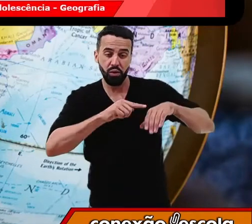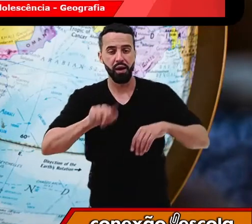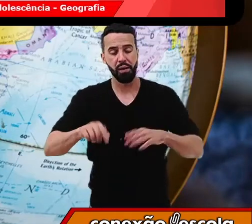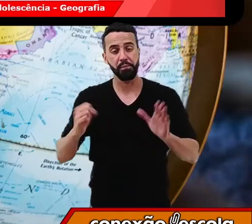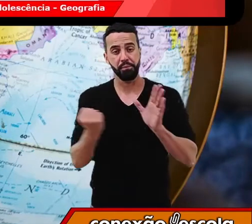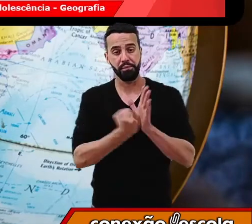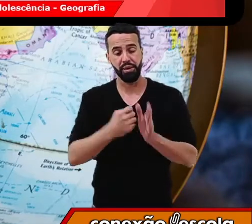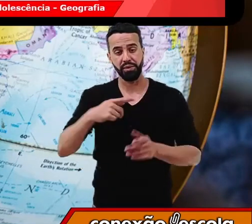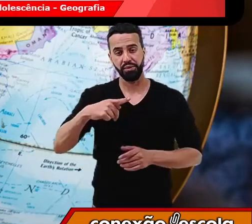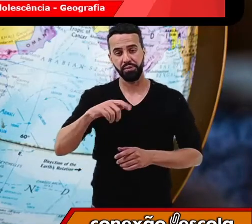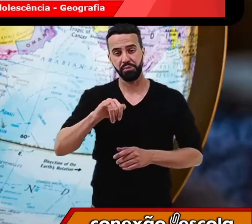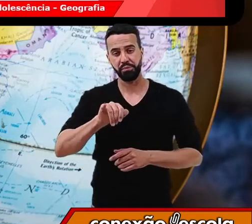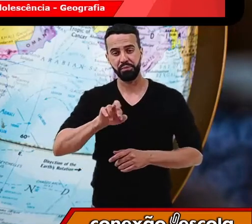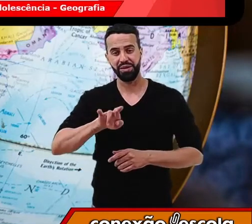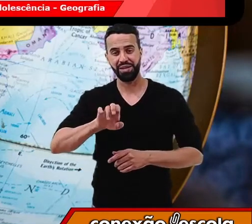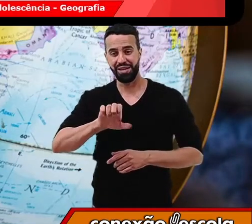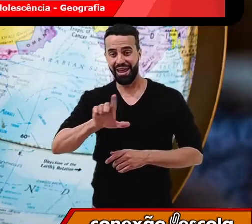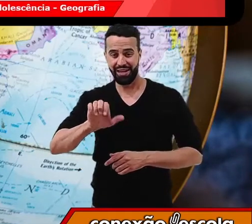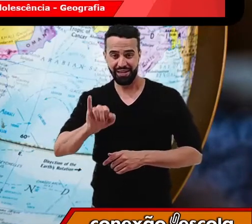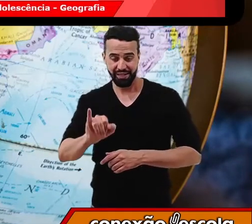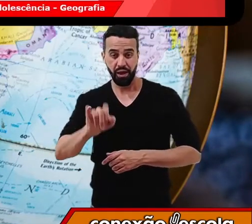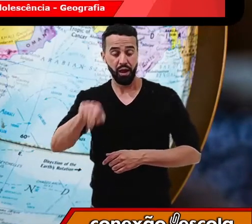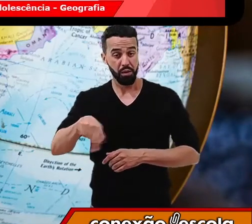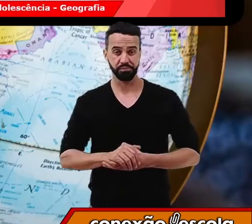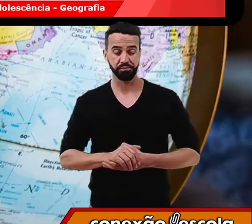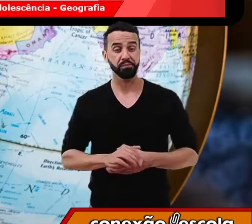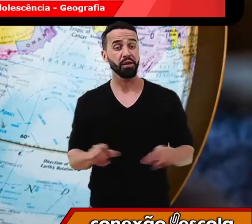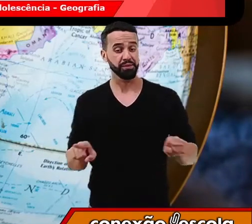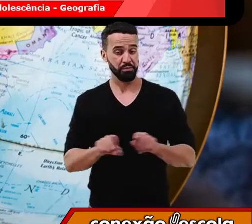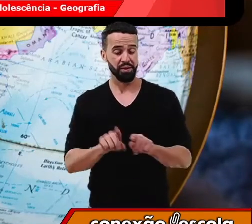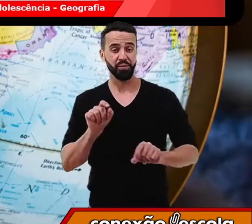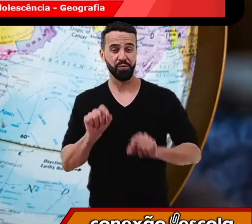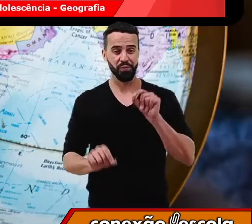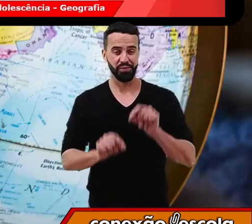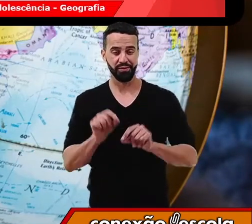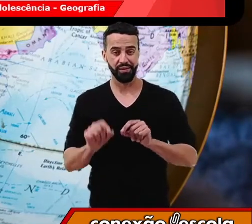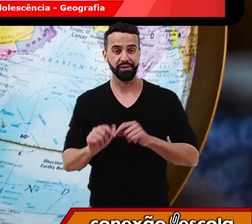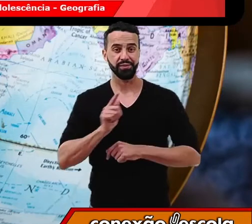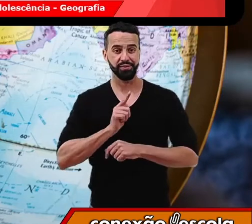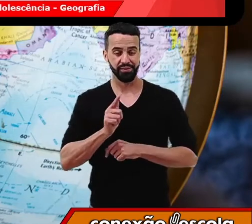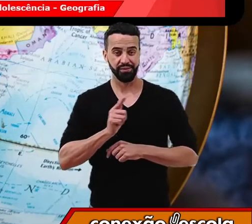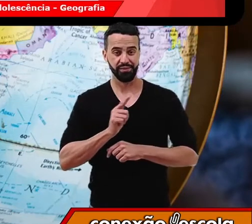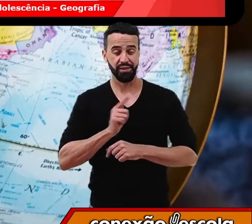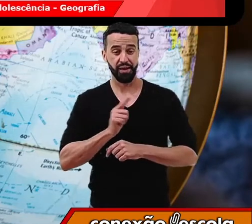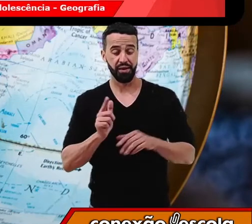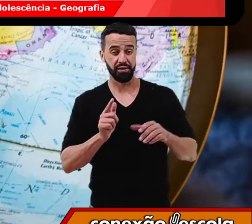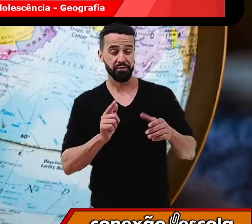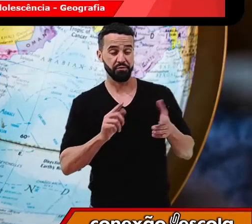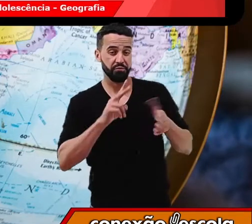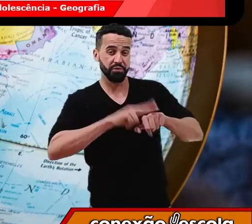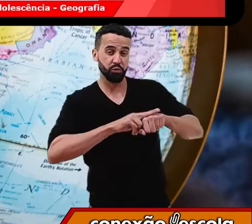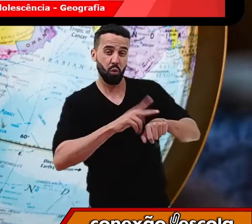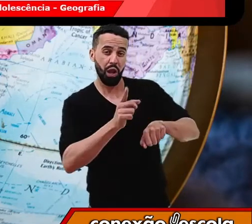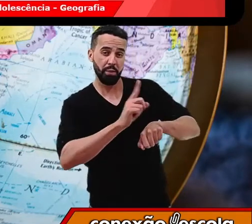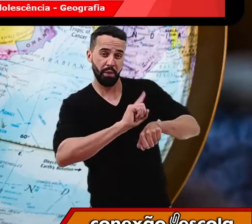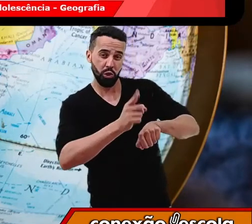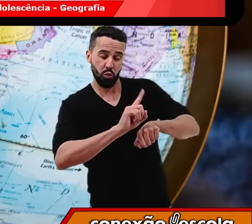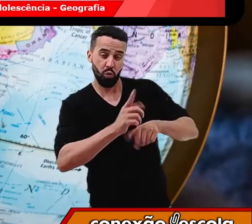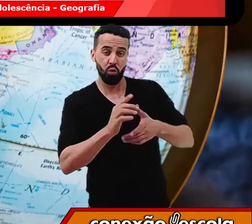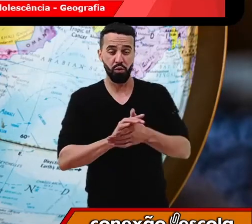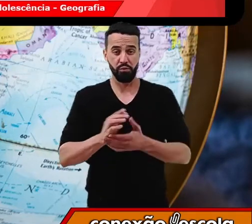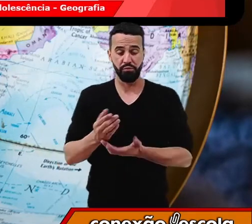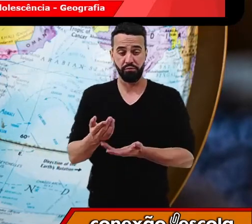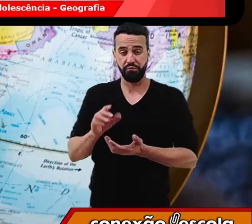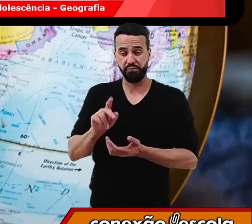marca italiana, uma indústria italiana. Além disso, os componentes, como limpador de para-brisas, velas e cabos de